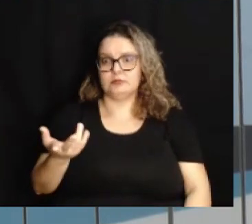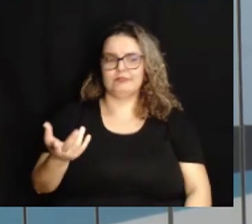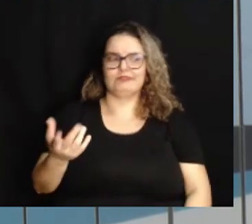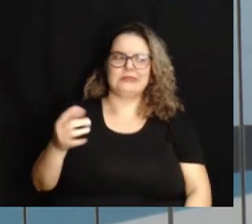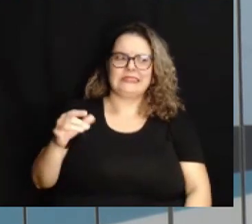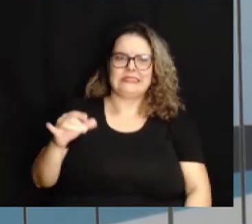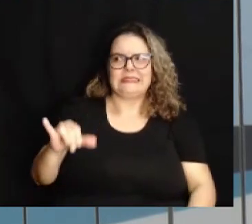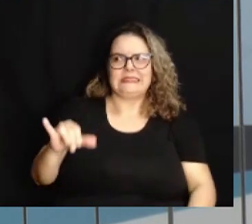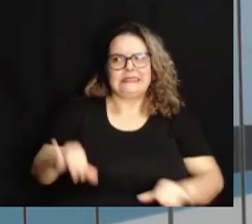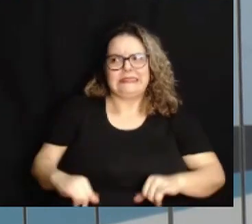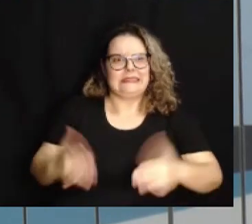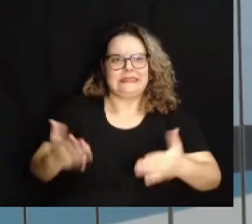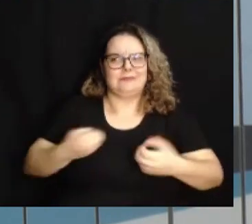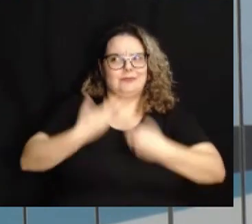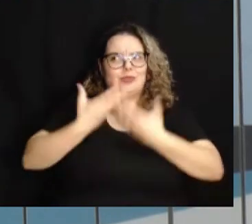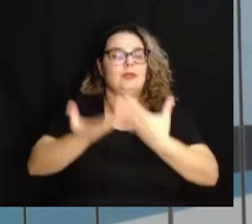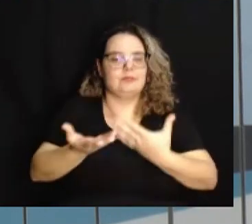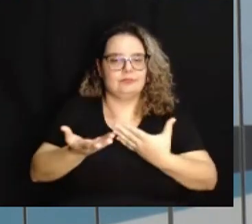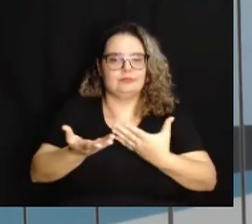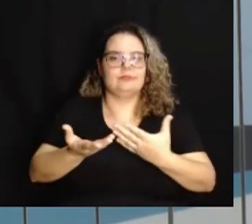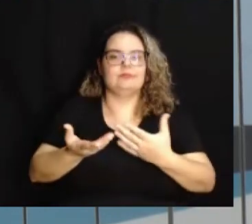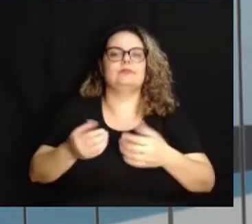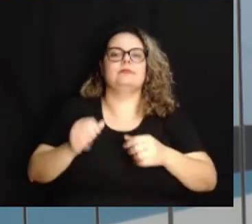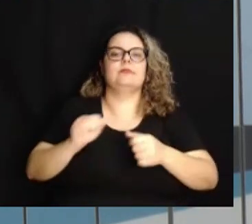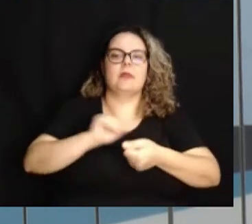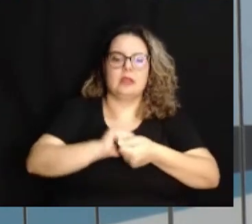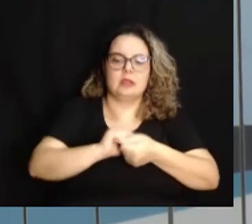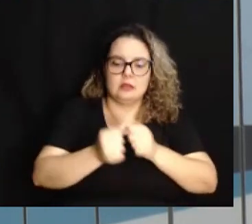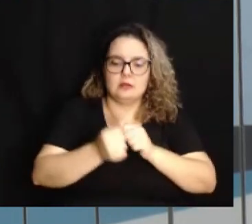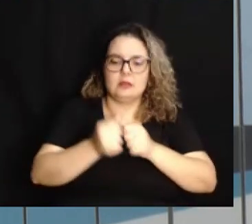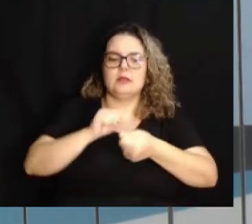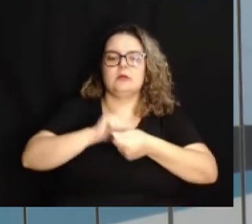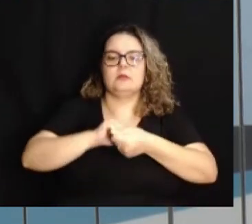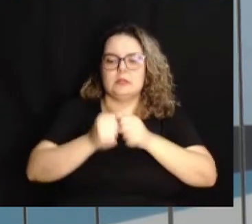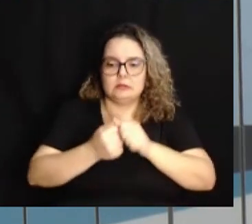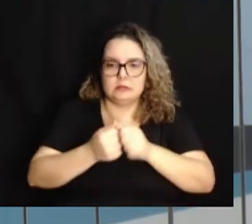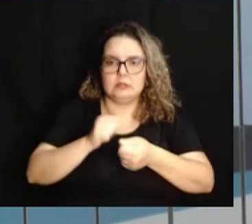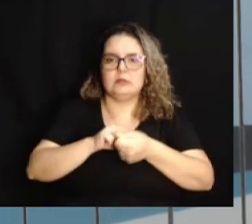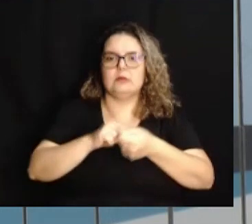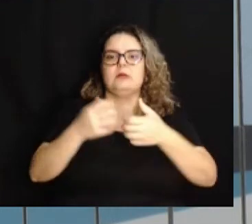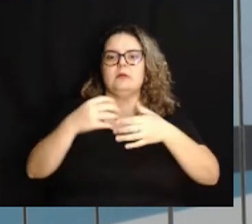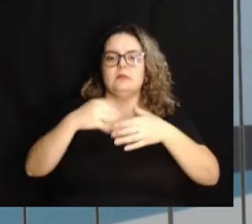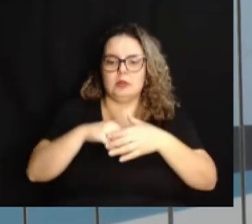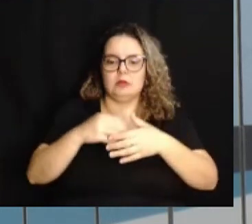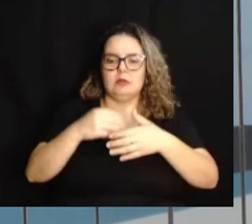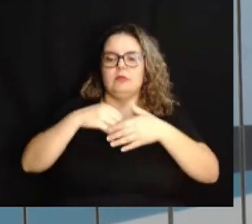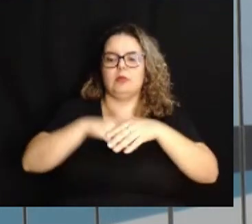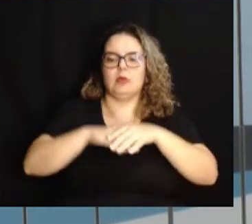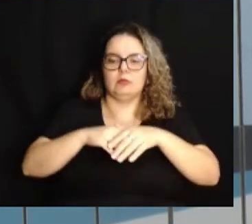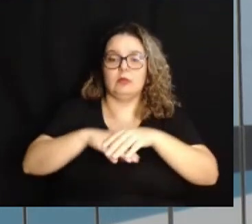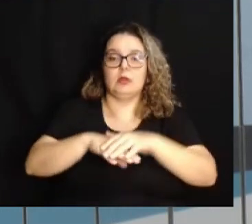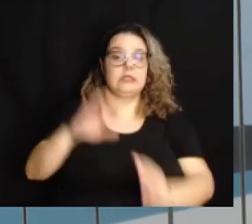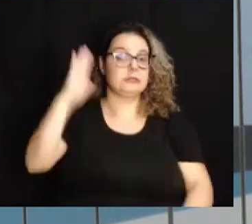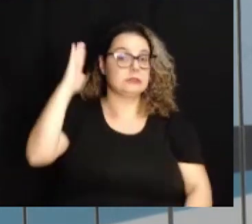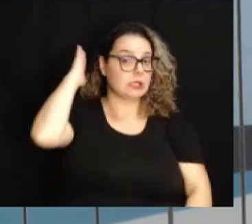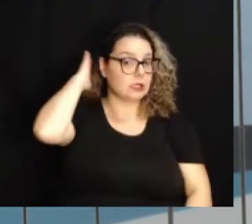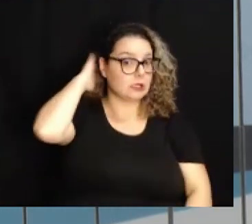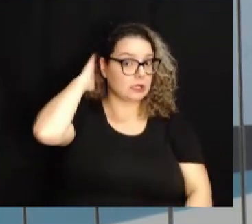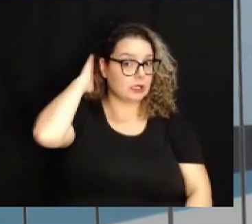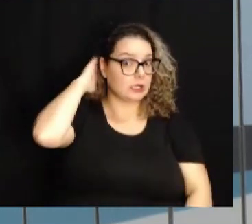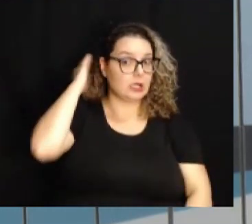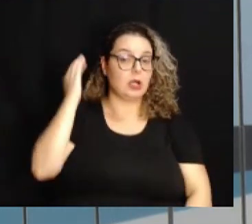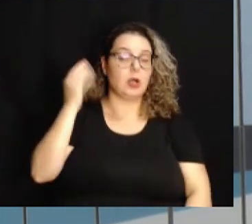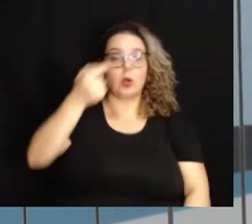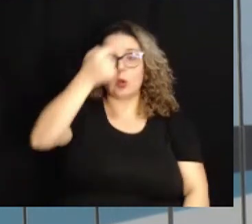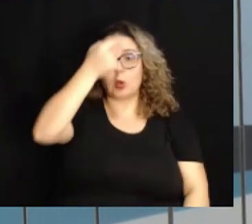fora. E a gente vai recalcando, jogando lá para baixo da consciência. E aí quando chega o estopim, que às vezes pode parecer